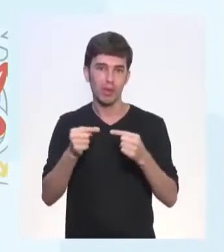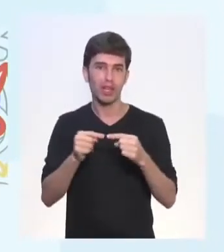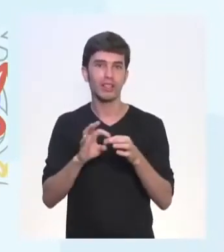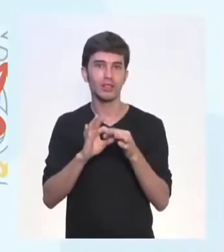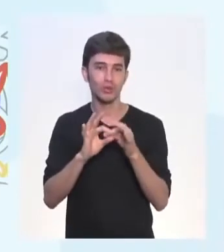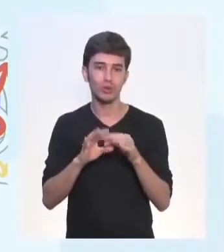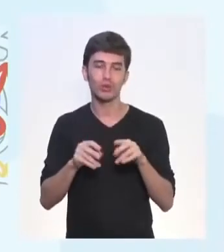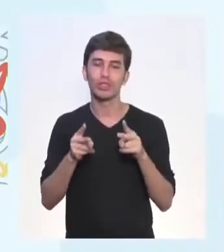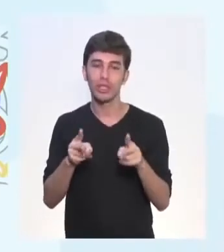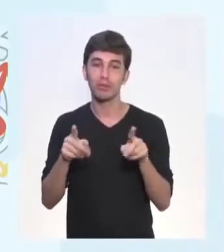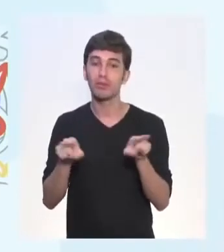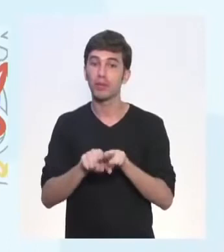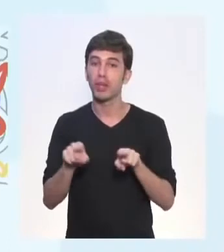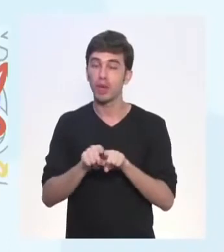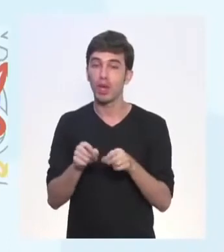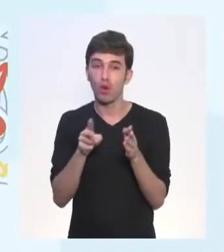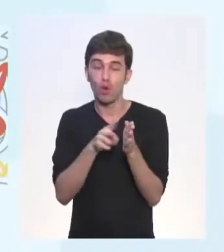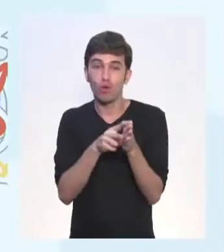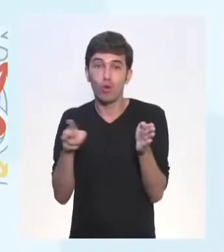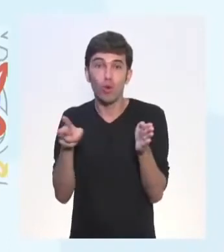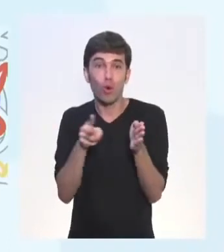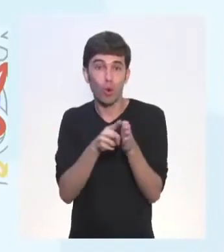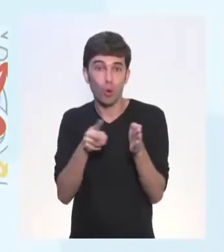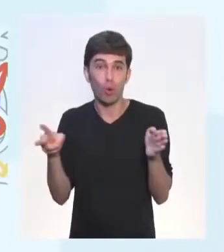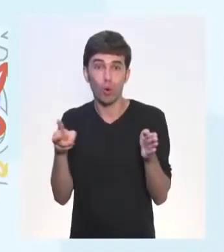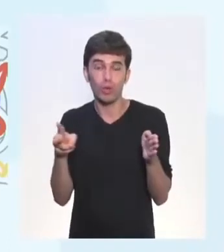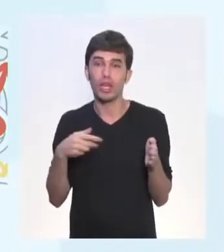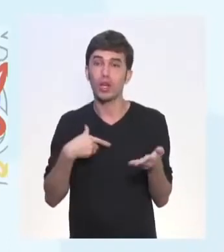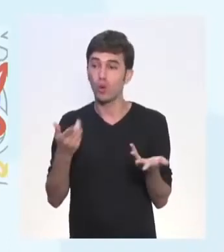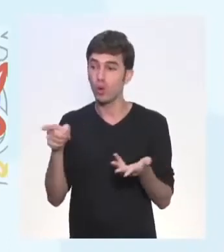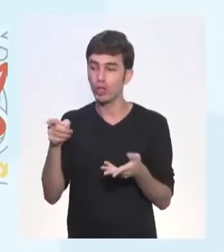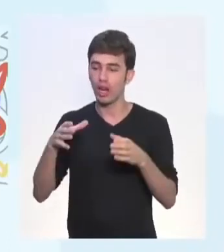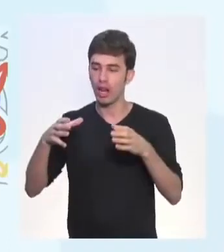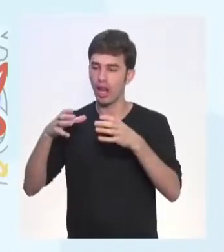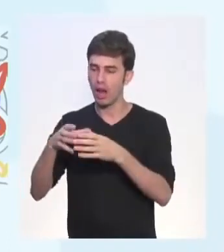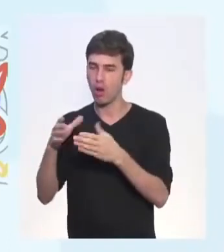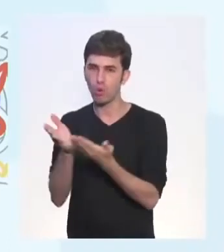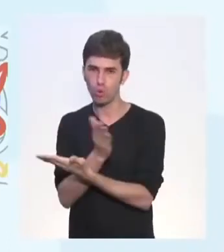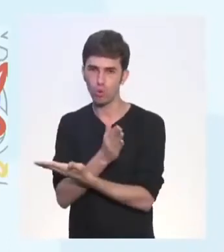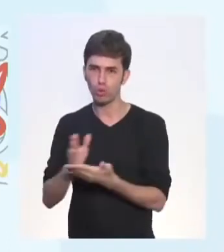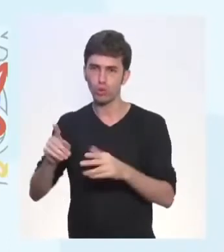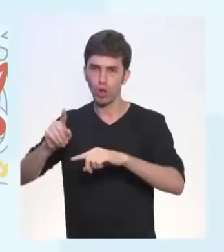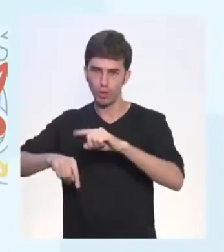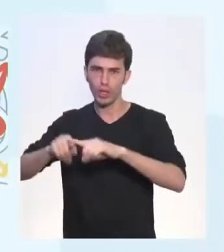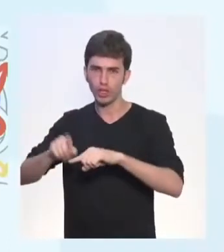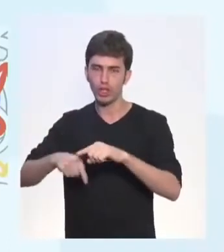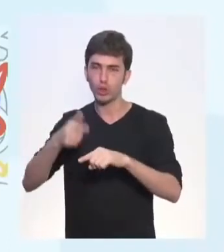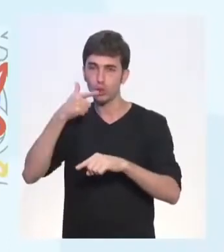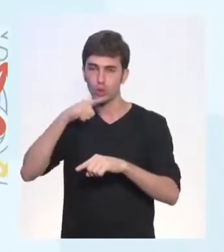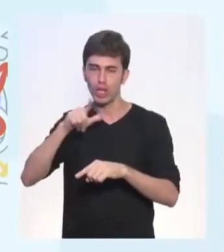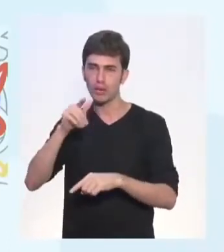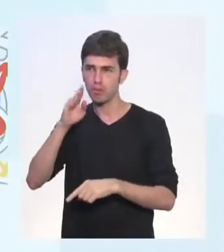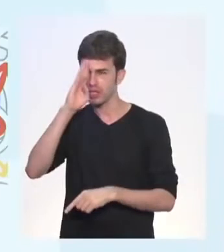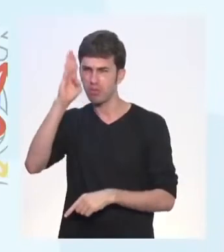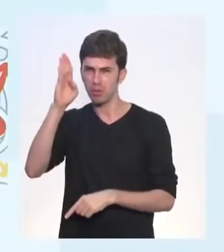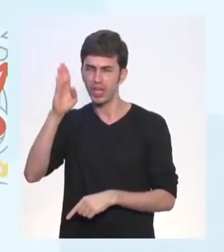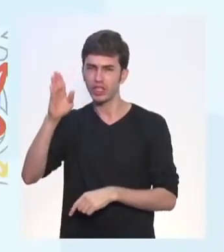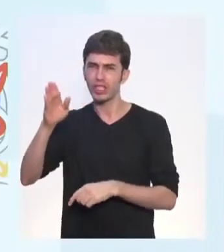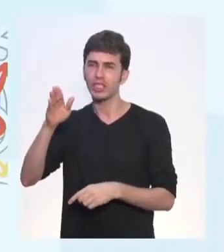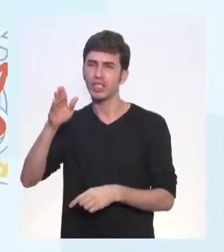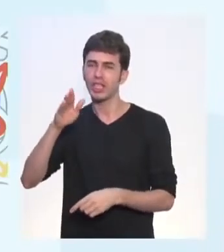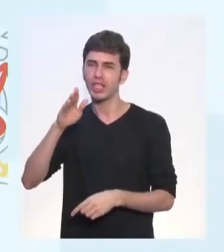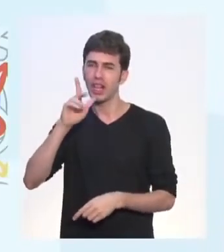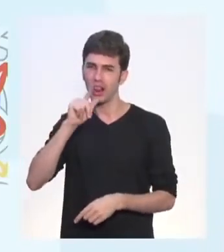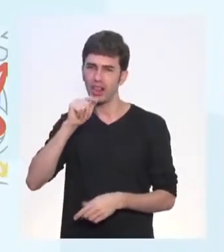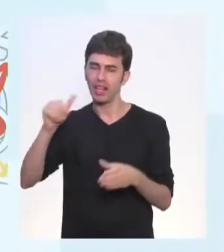Conseguimos medir o volume, né? A capacidade de alguns corpos tem de armazenar, especificamente líquidos, não é? Mas pode haver